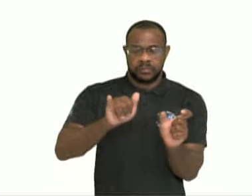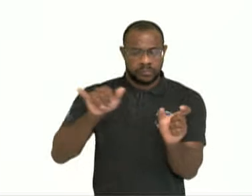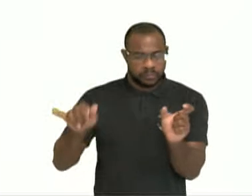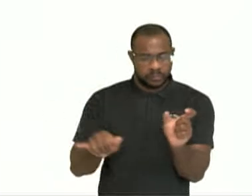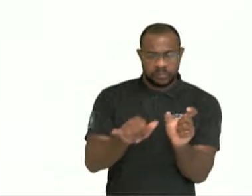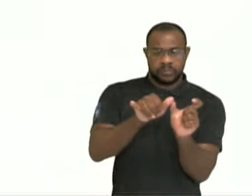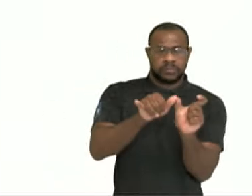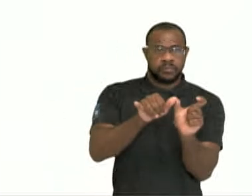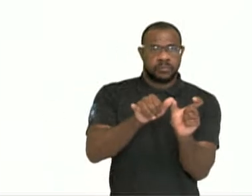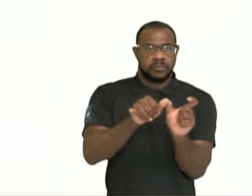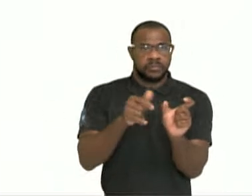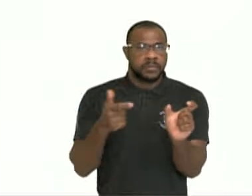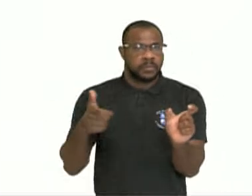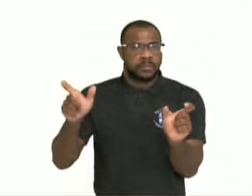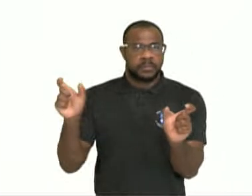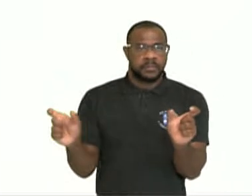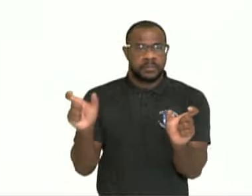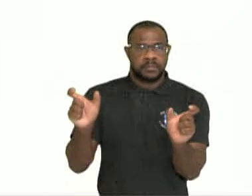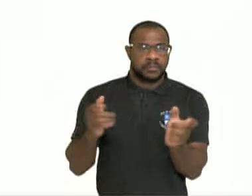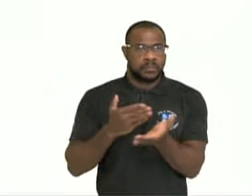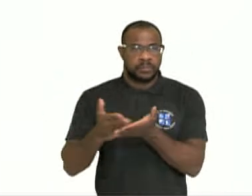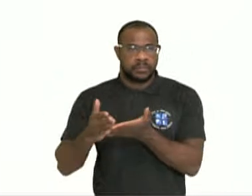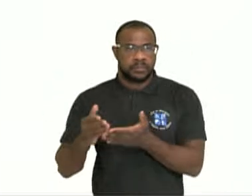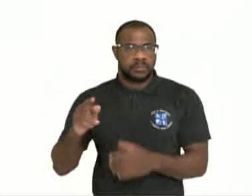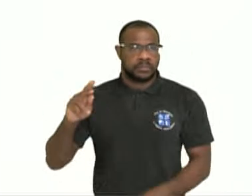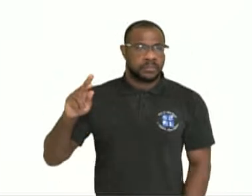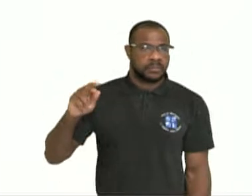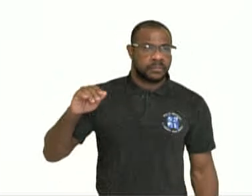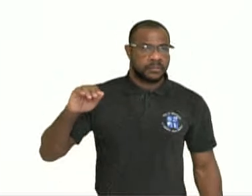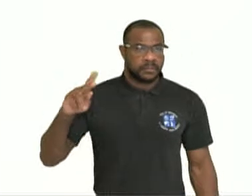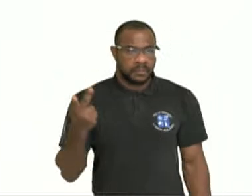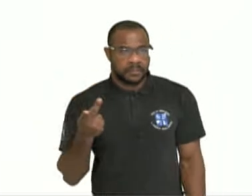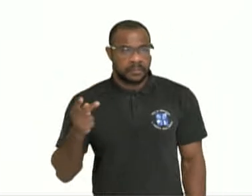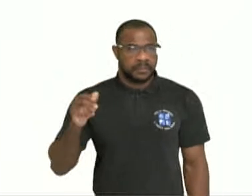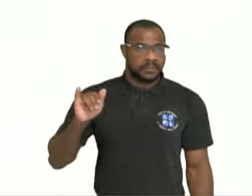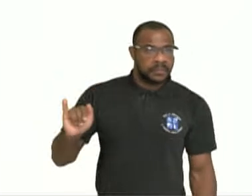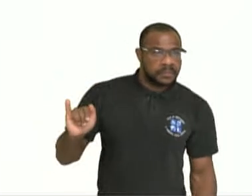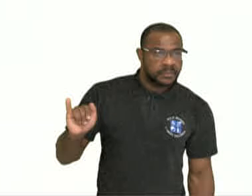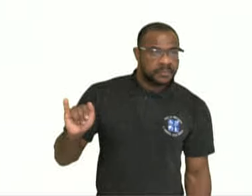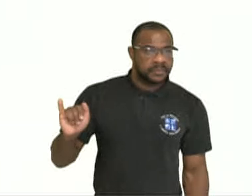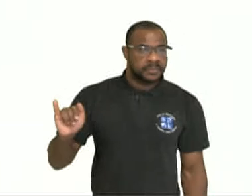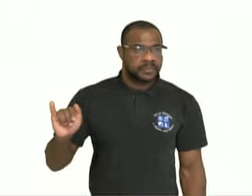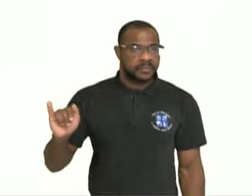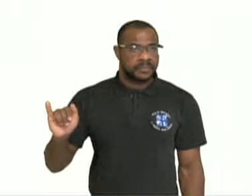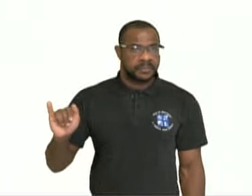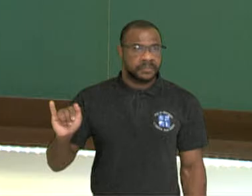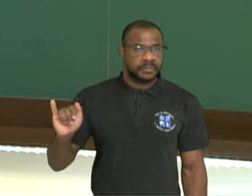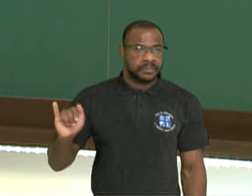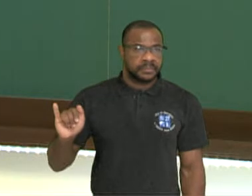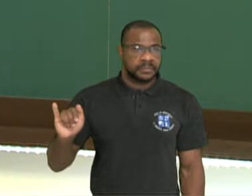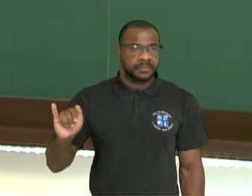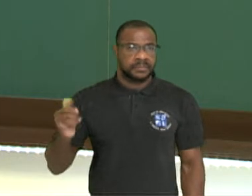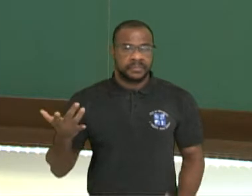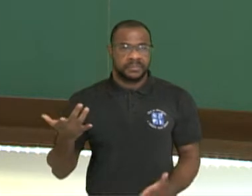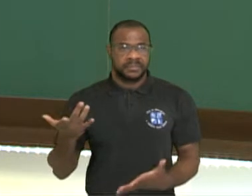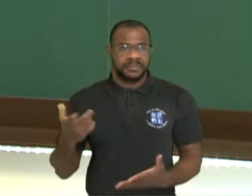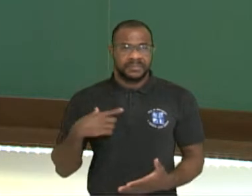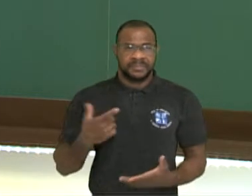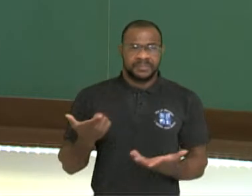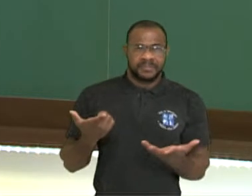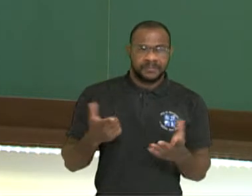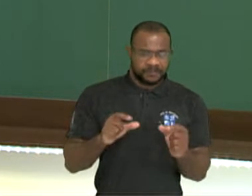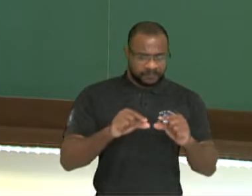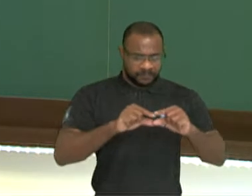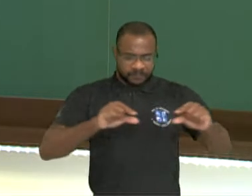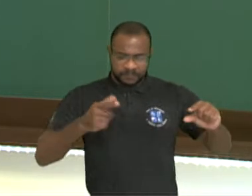palavra inicia com i ou hi, para não acontecer desse som todo igual, que parece que fica uma coisa